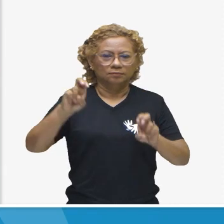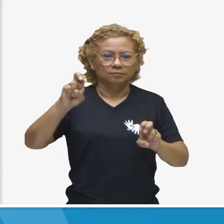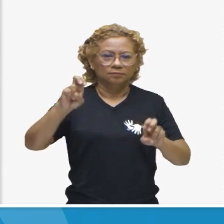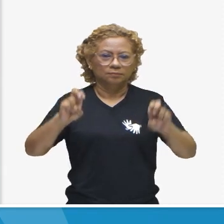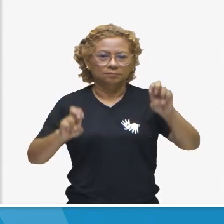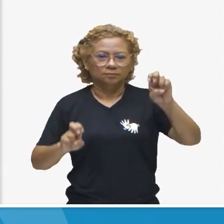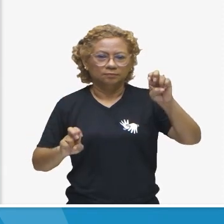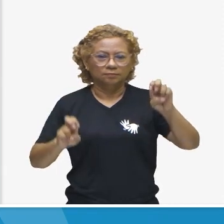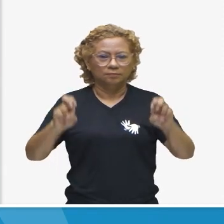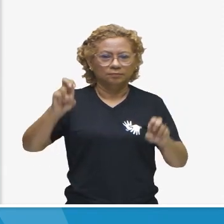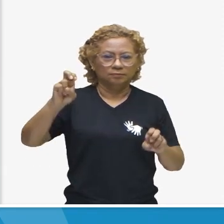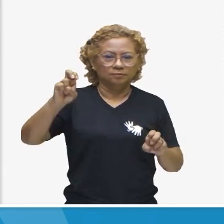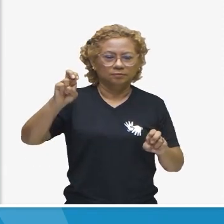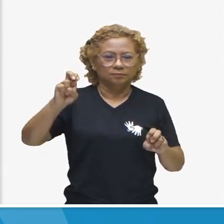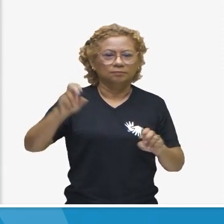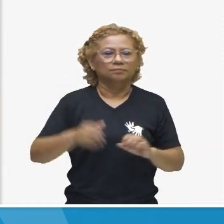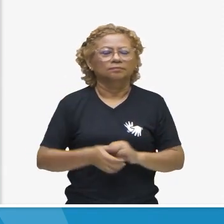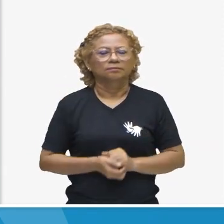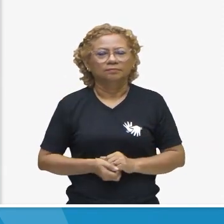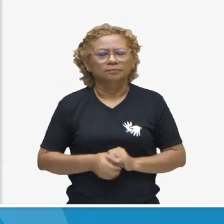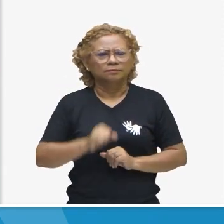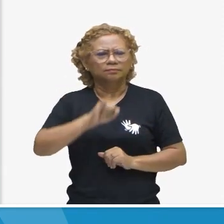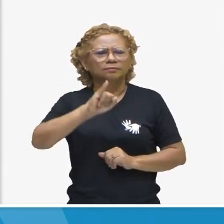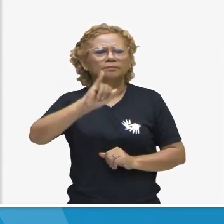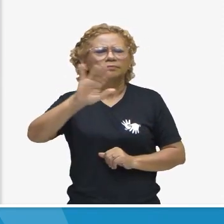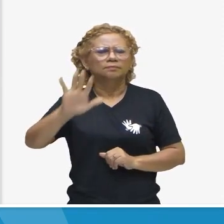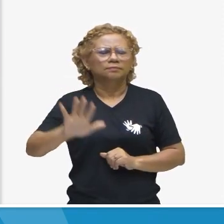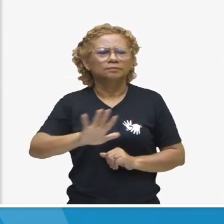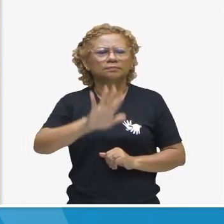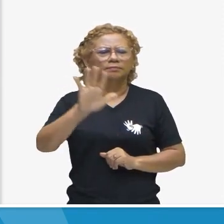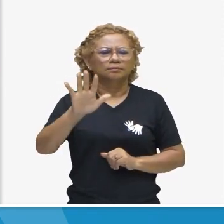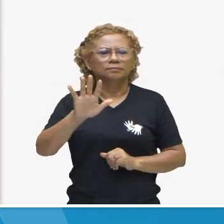que que imagem que será formada